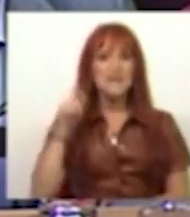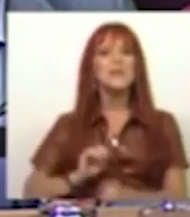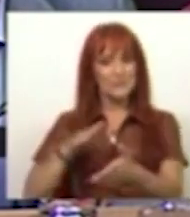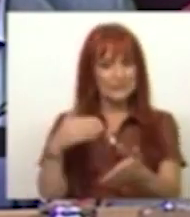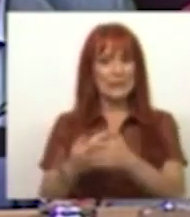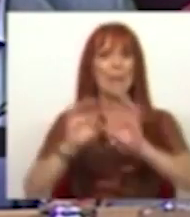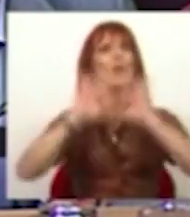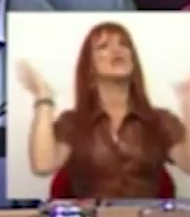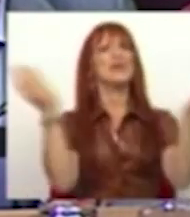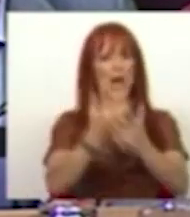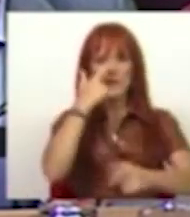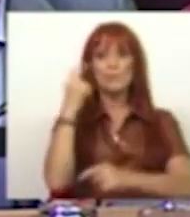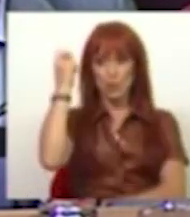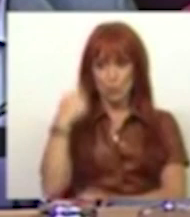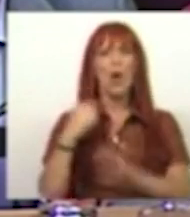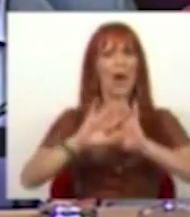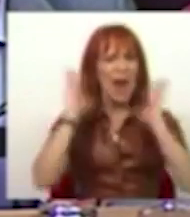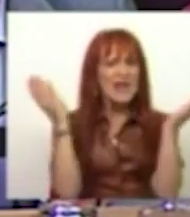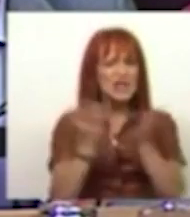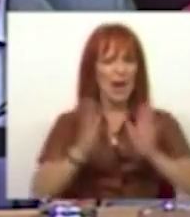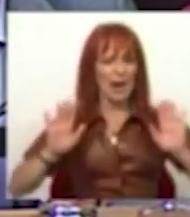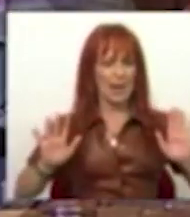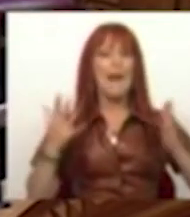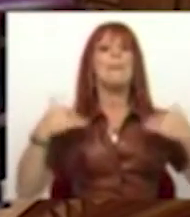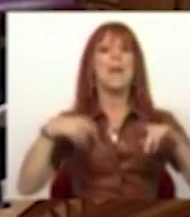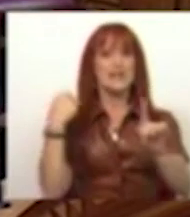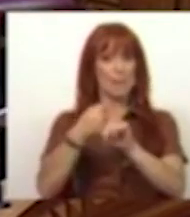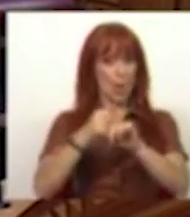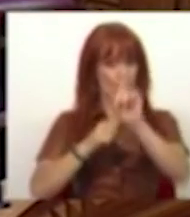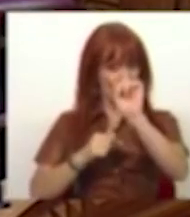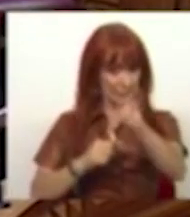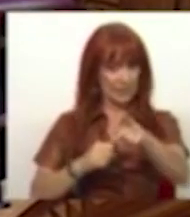para a generalidade dos pensionistas. Mas para combater...